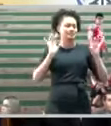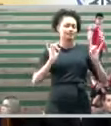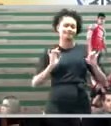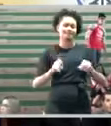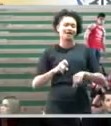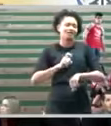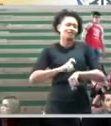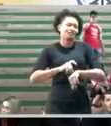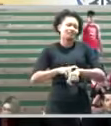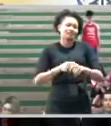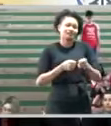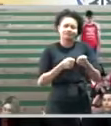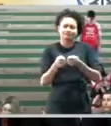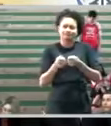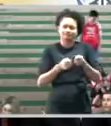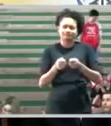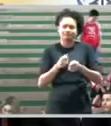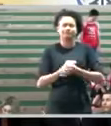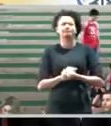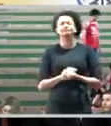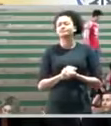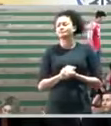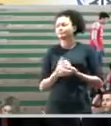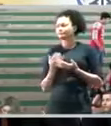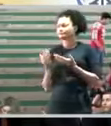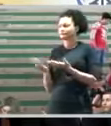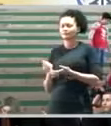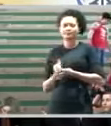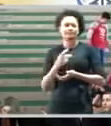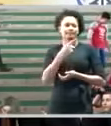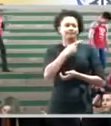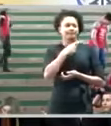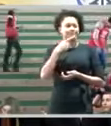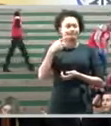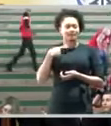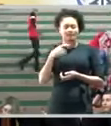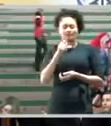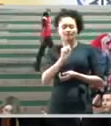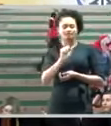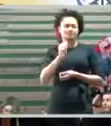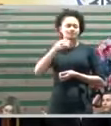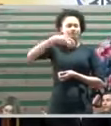Eu quero usar o nome do pastor Aurélio, pastor Geraldo, pastor Samuel,